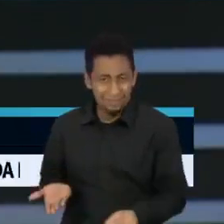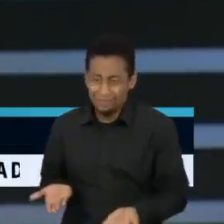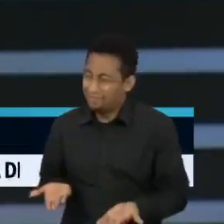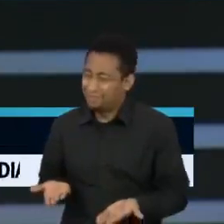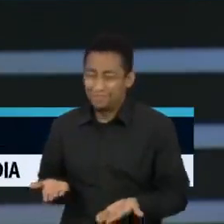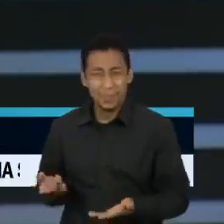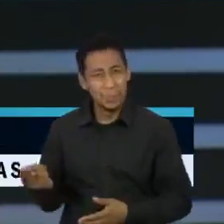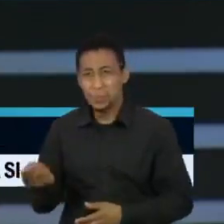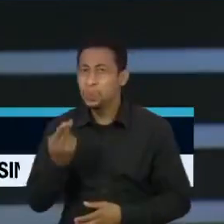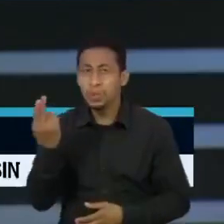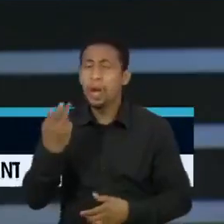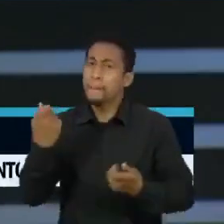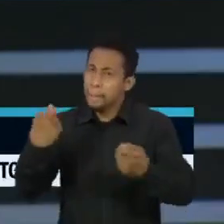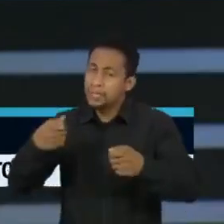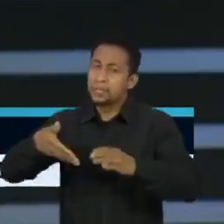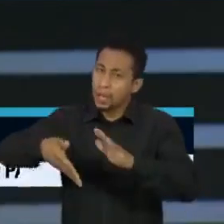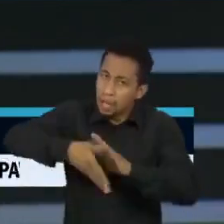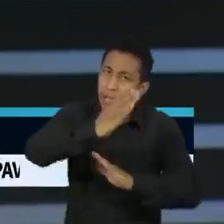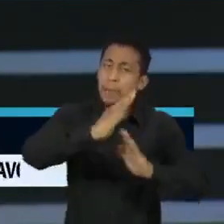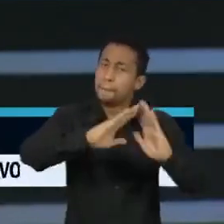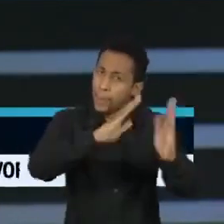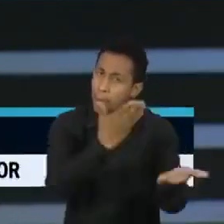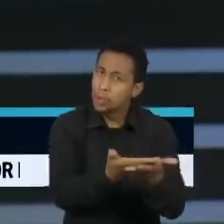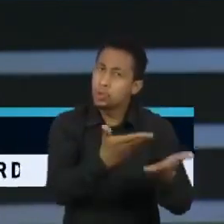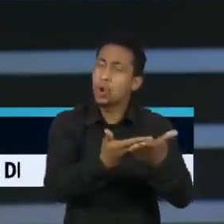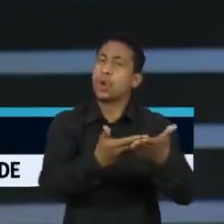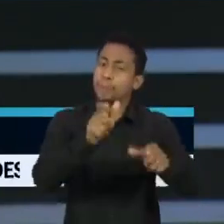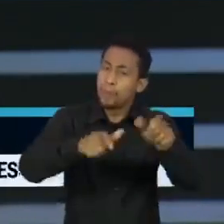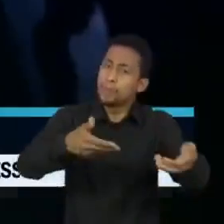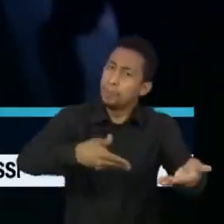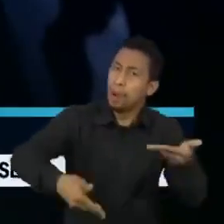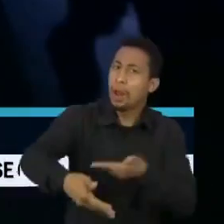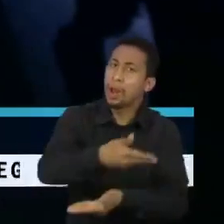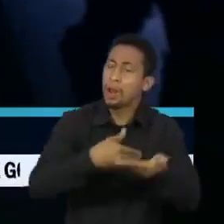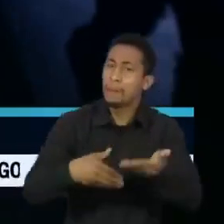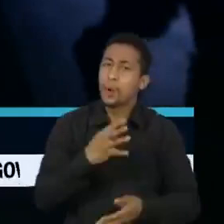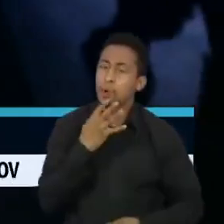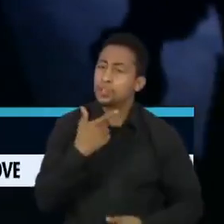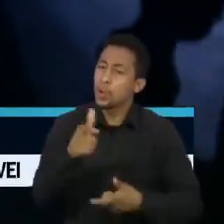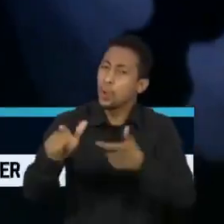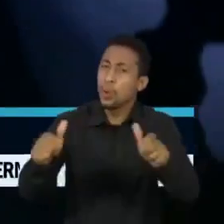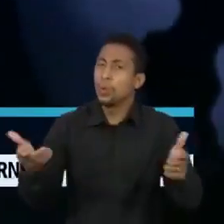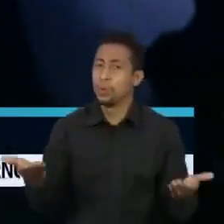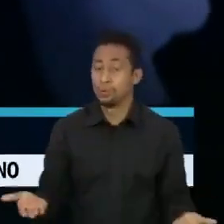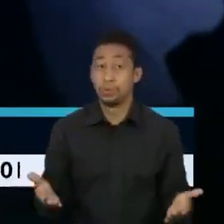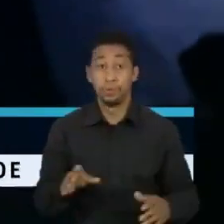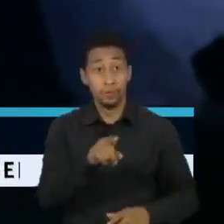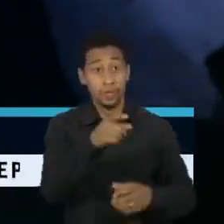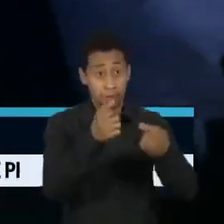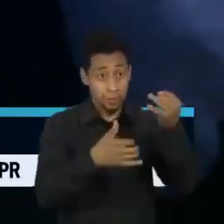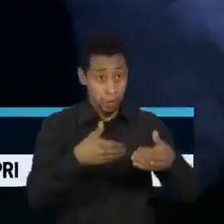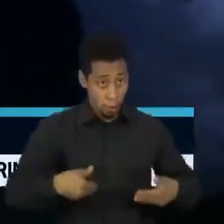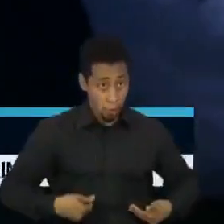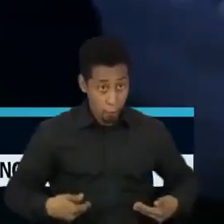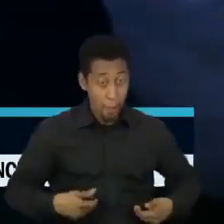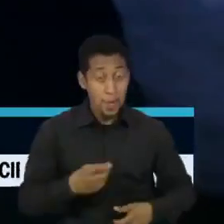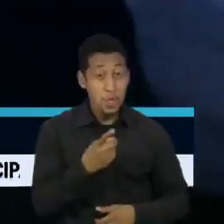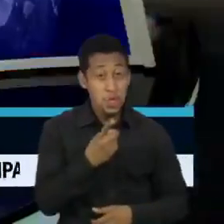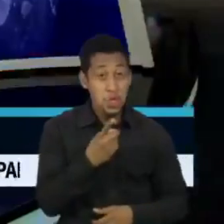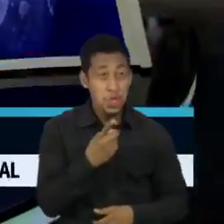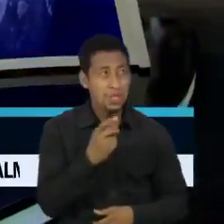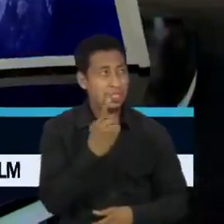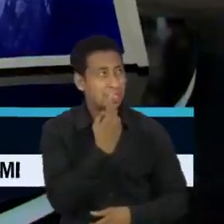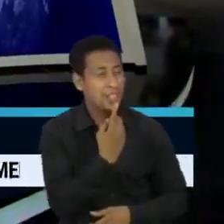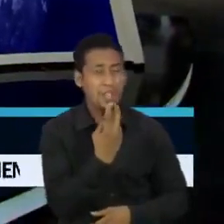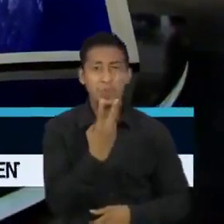conhecer o contrário conhecer o diferente é lamentável Isso é uma certa falou da Fome são 102 e milhões de brasileiros sofrendo